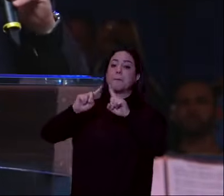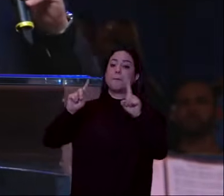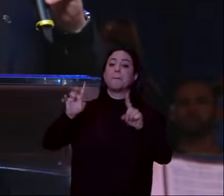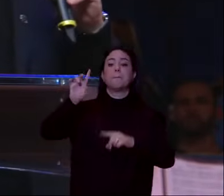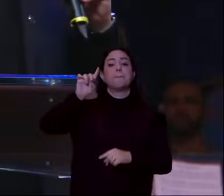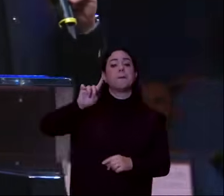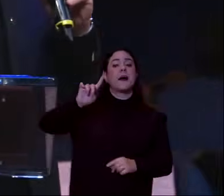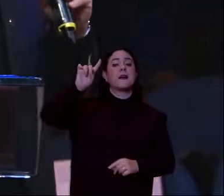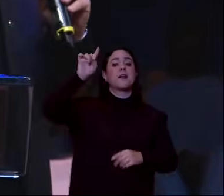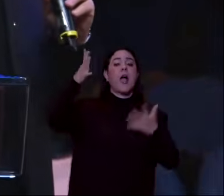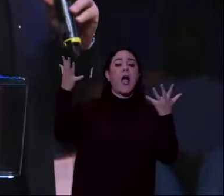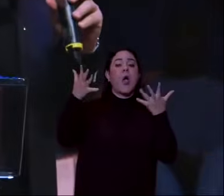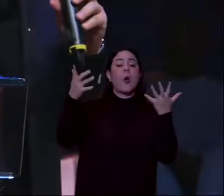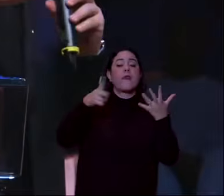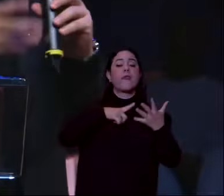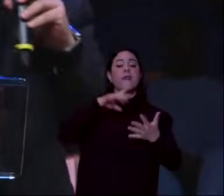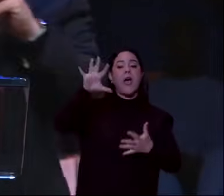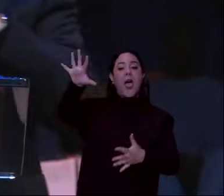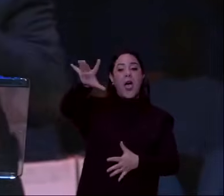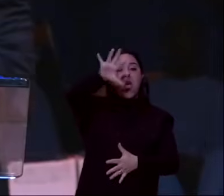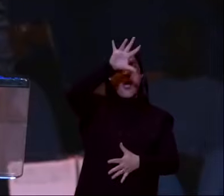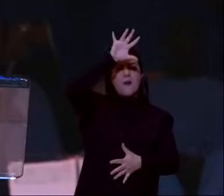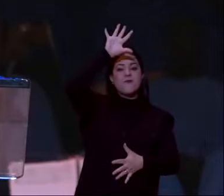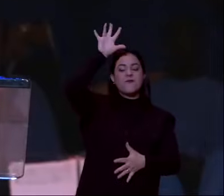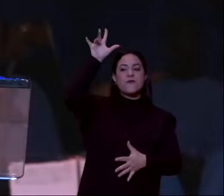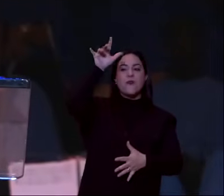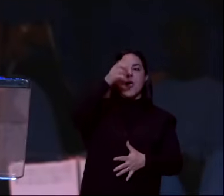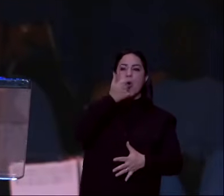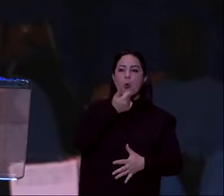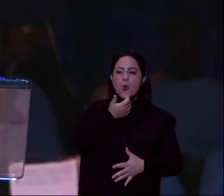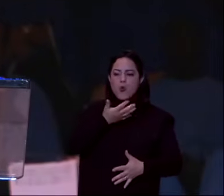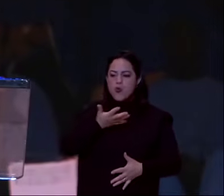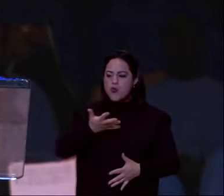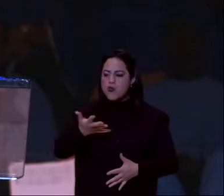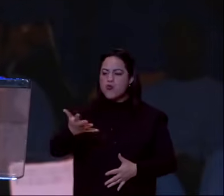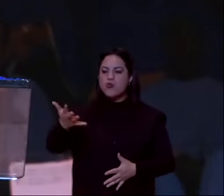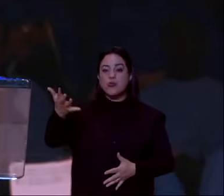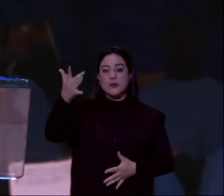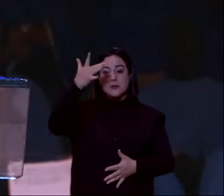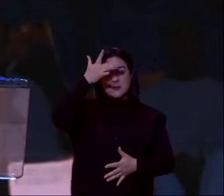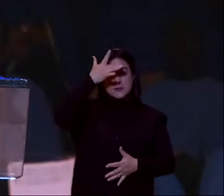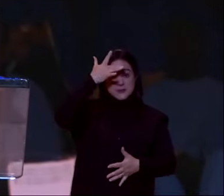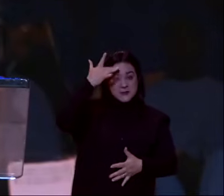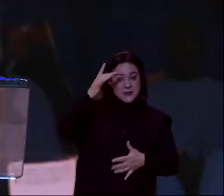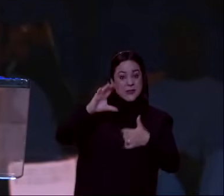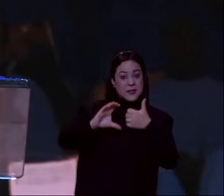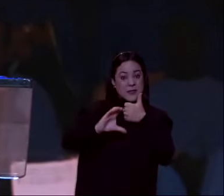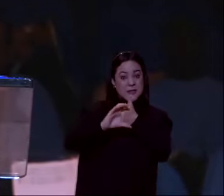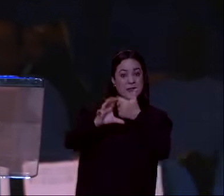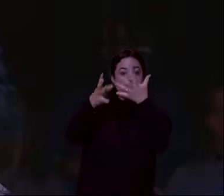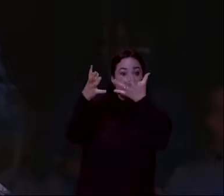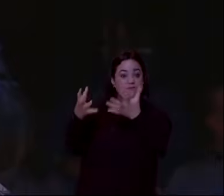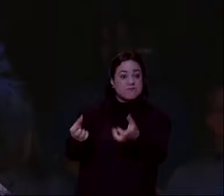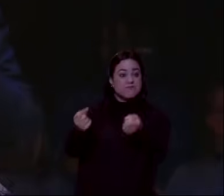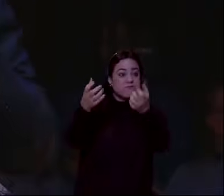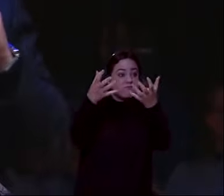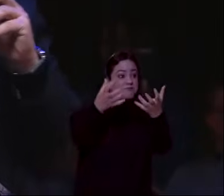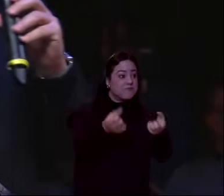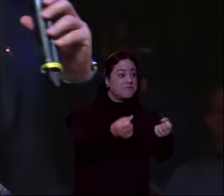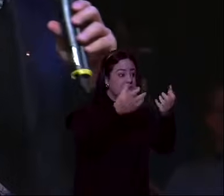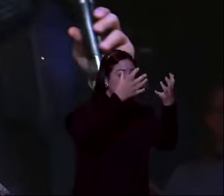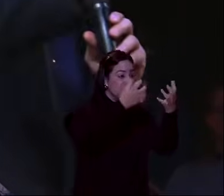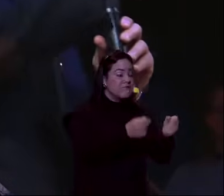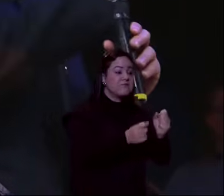Deus está soprando um avivamento aqui nesse lugar. E os crentes, pessoas estão se convertendo,